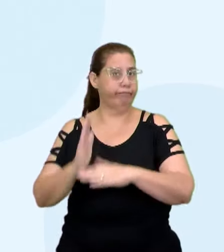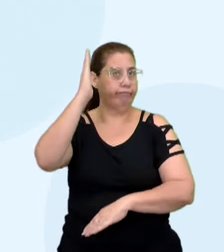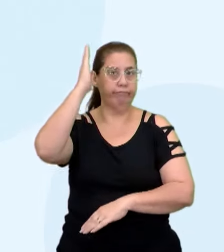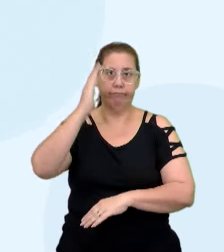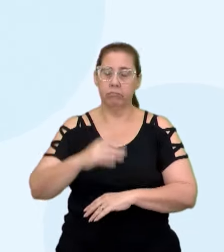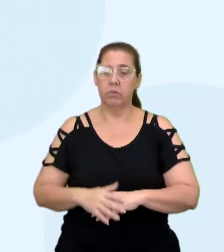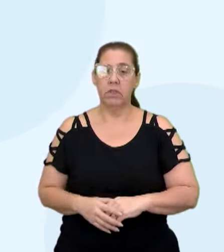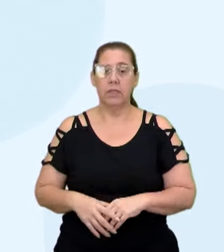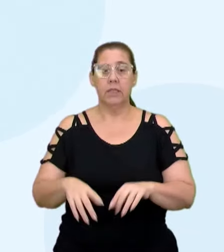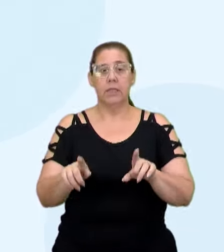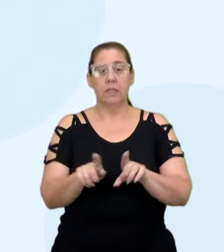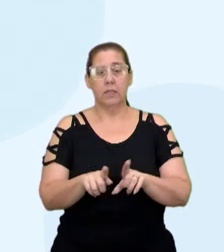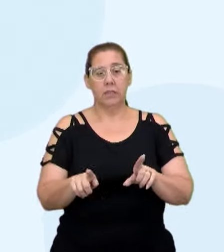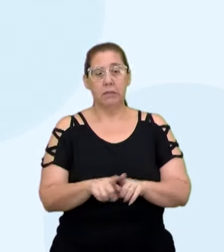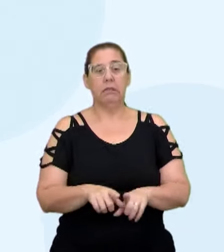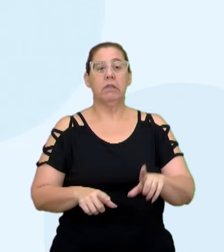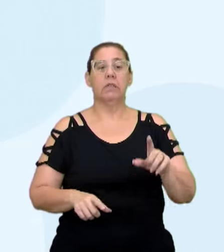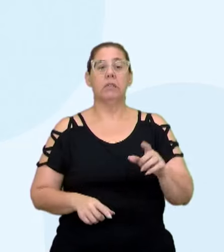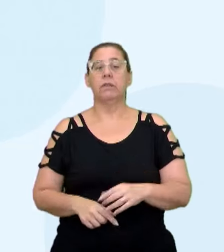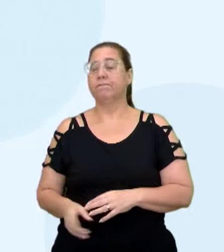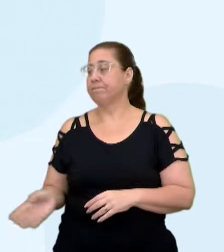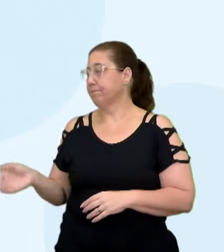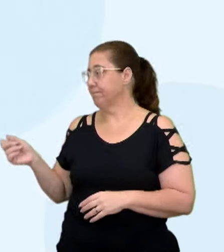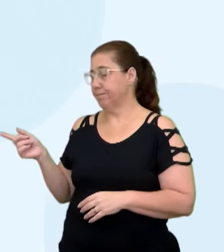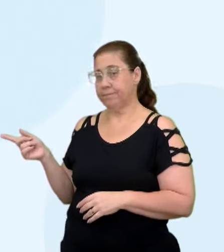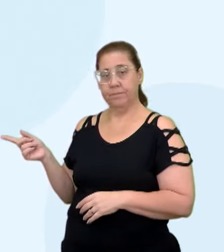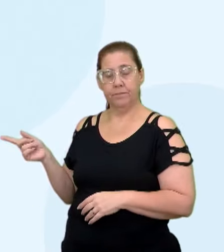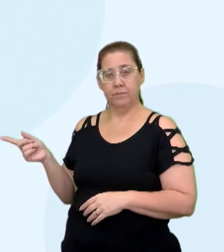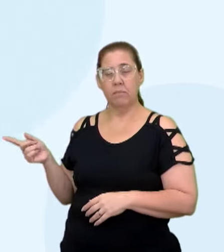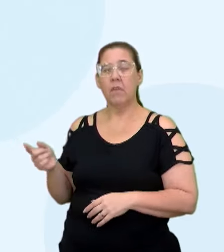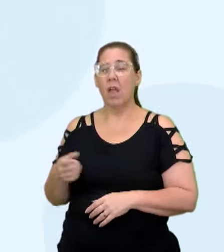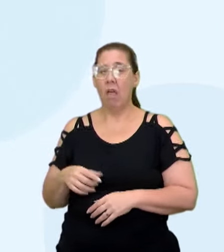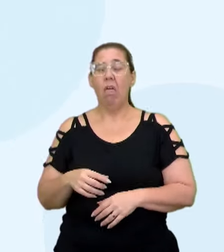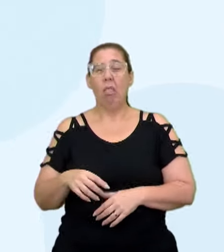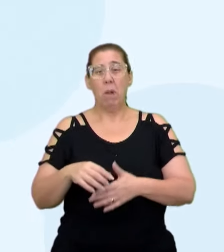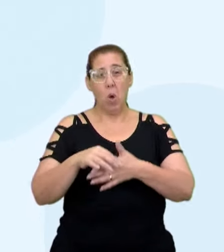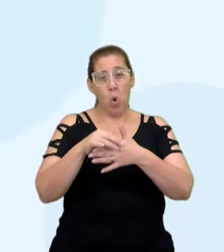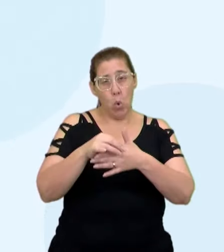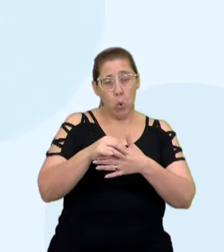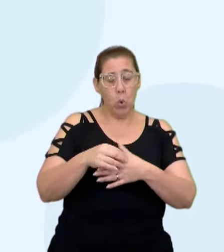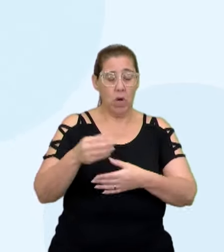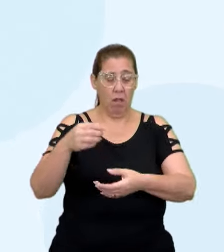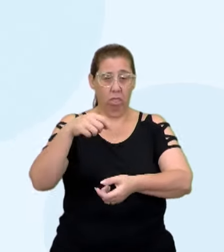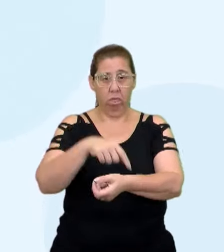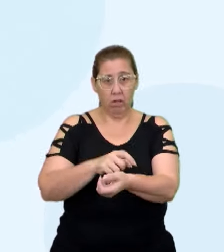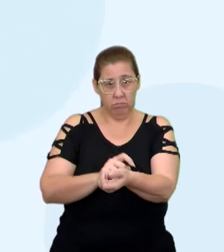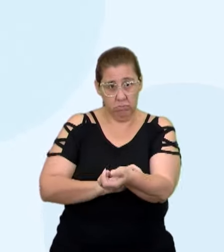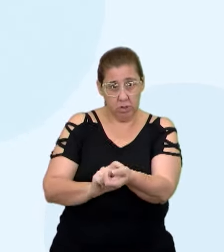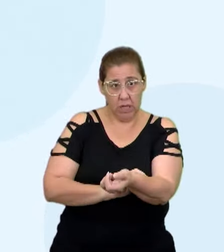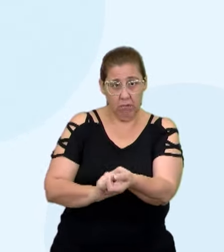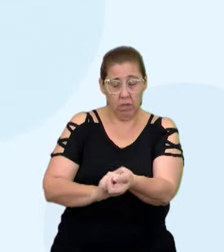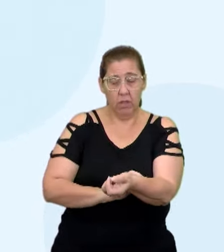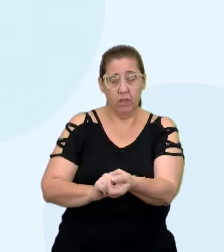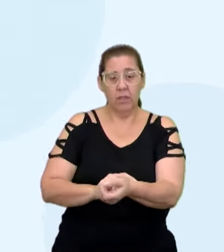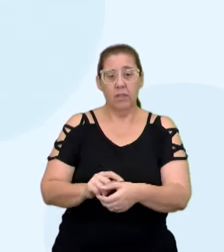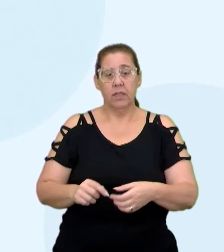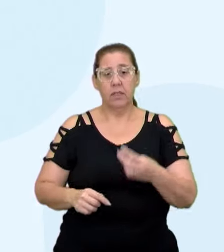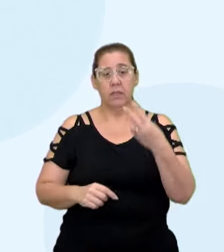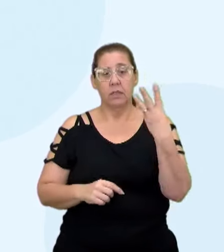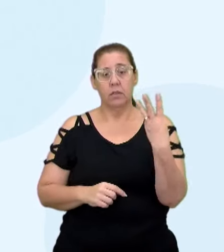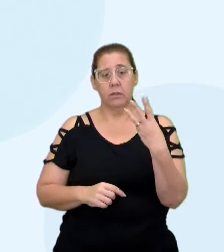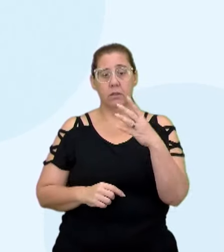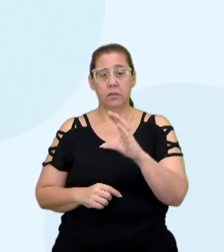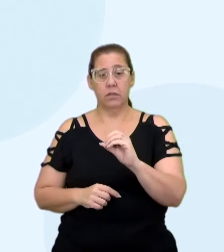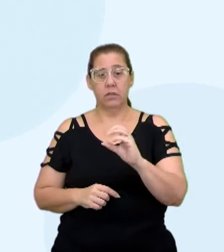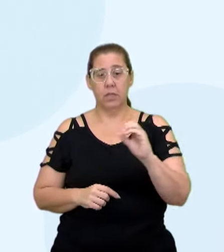também o triglicérides, né, que seria aquela gordurinha, né, presente ali no sangue, o triglicérides, tá